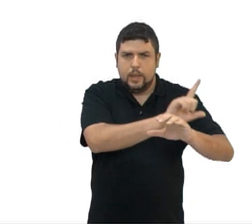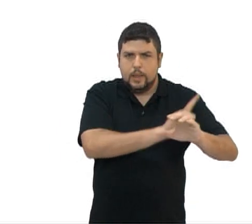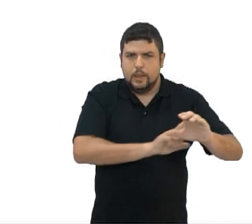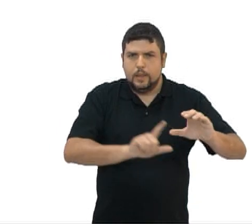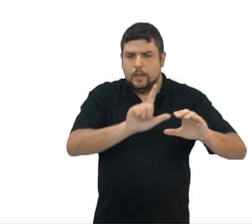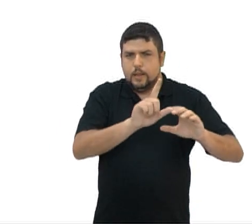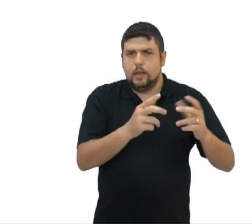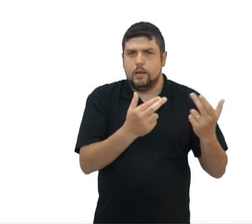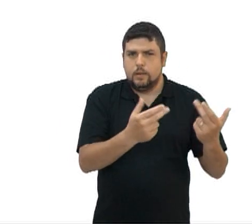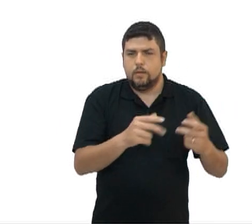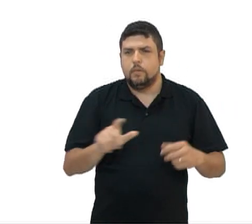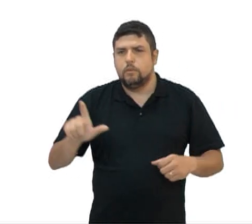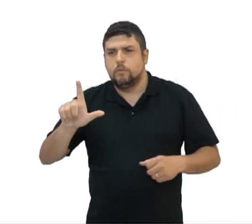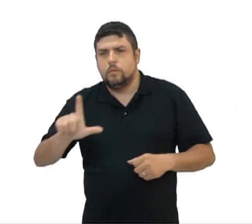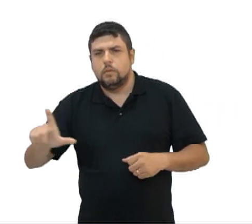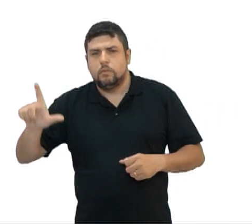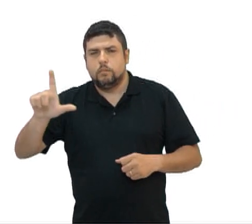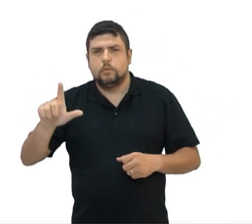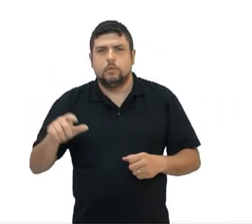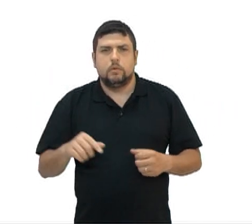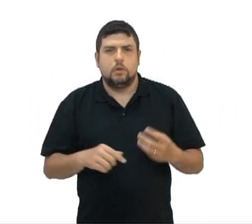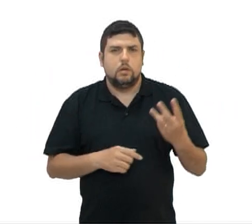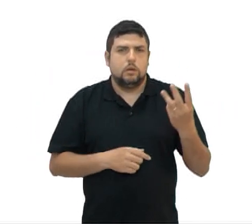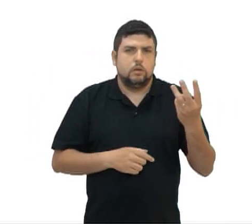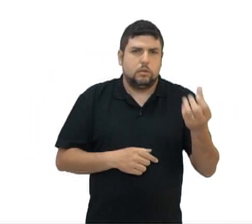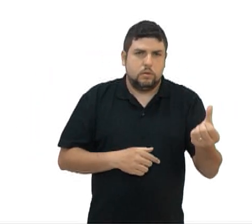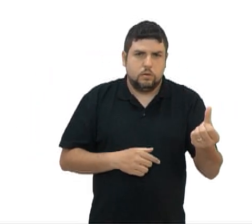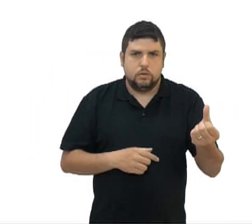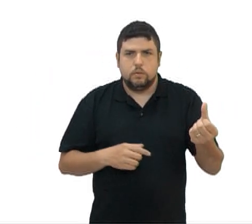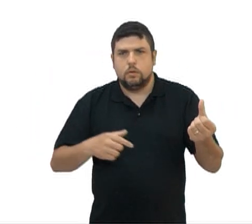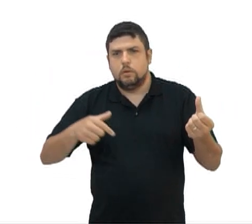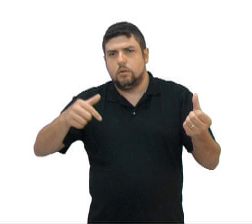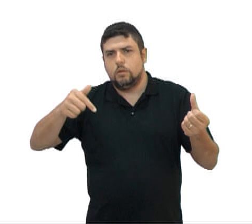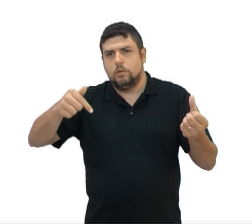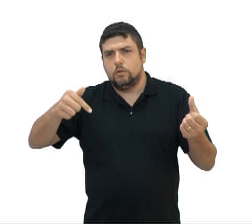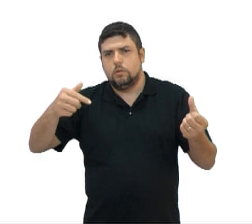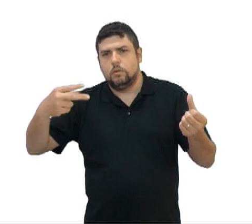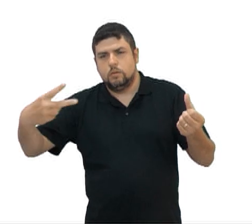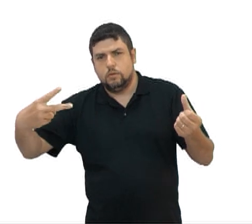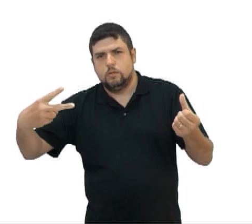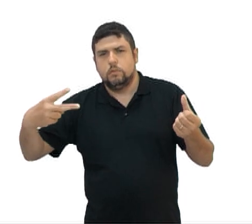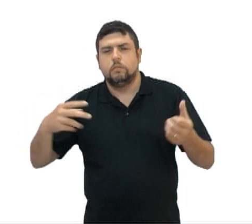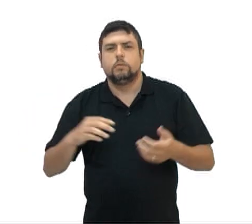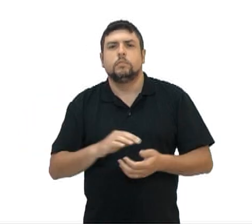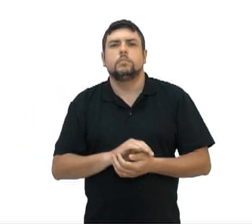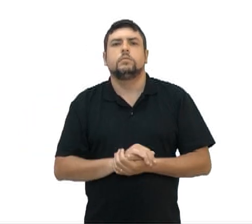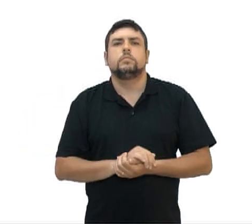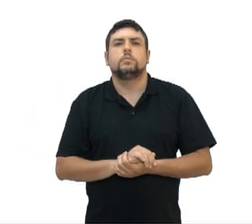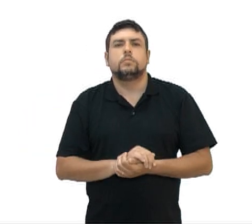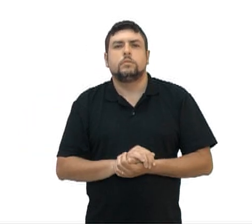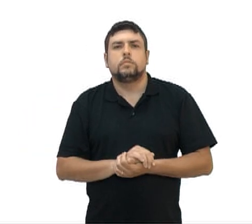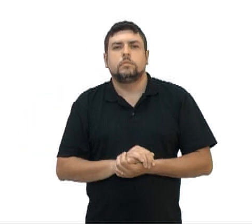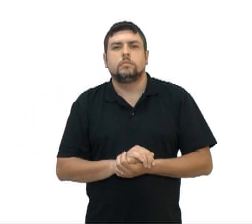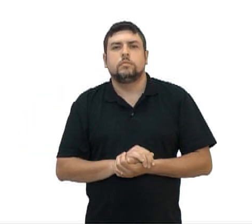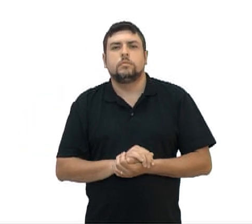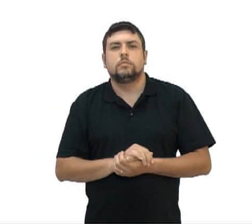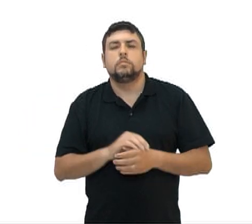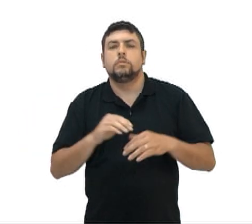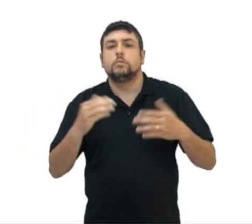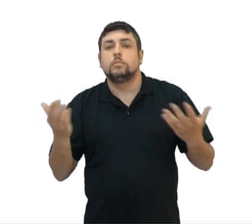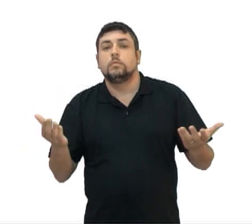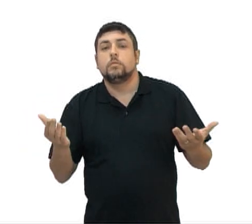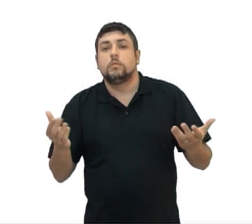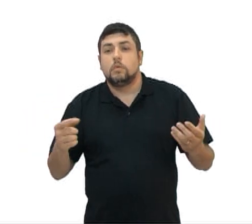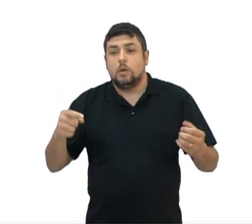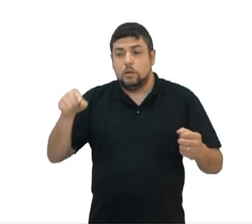são 36 centímetros e 72 centímetros, respectivamente. Quanto mede o apótema